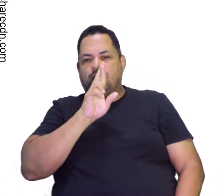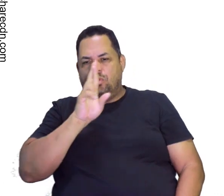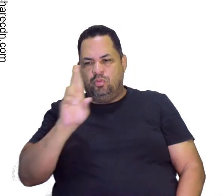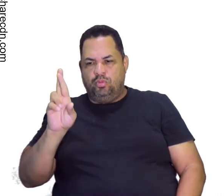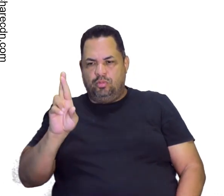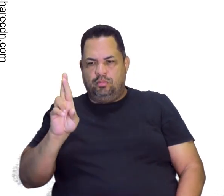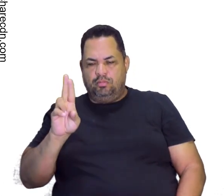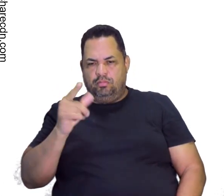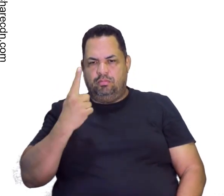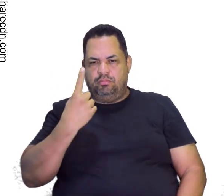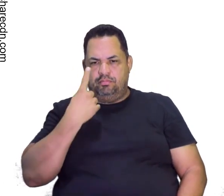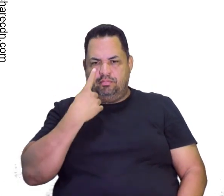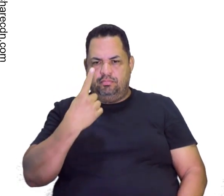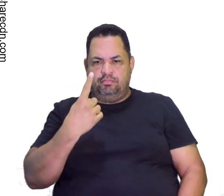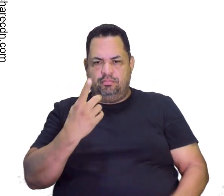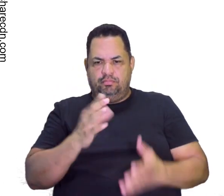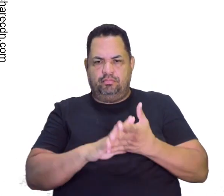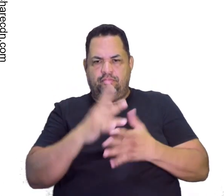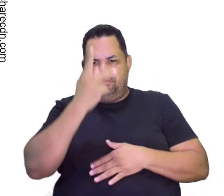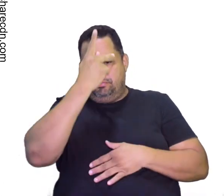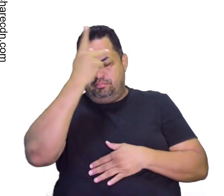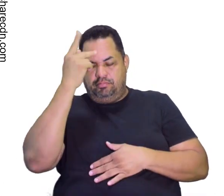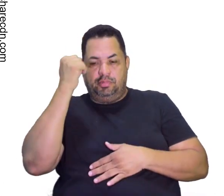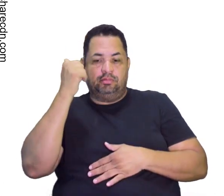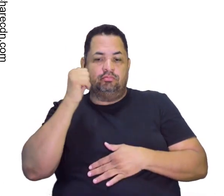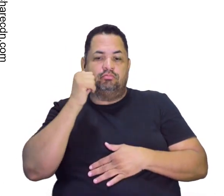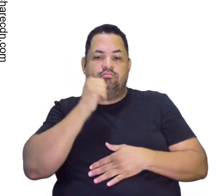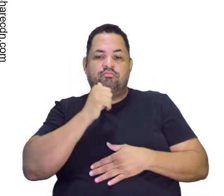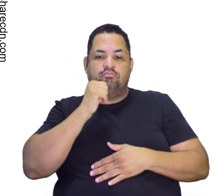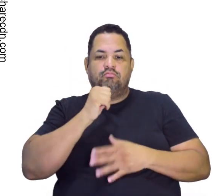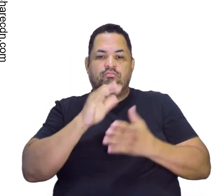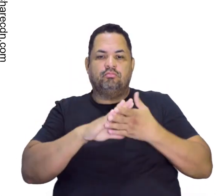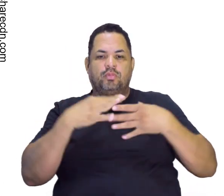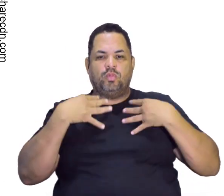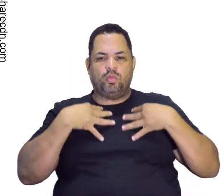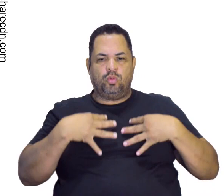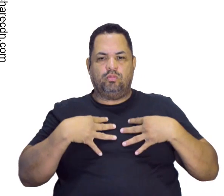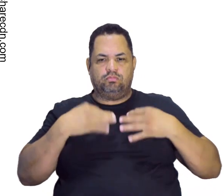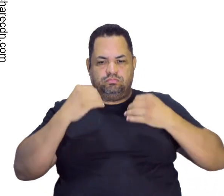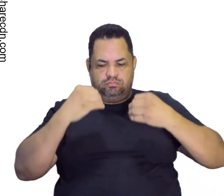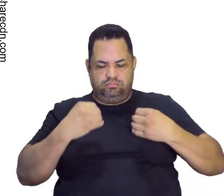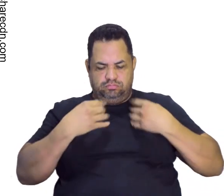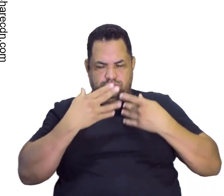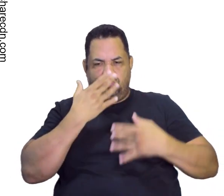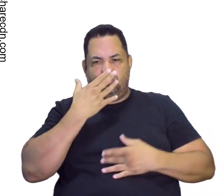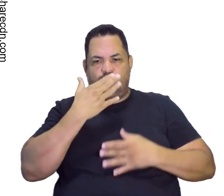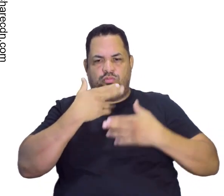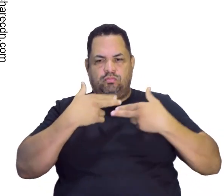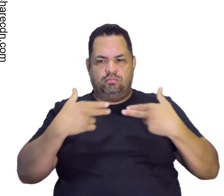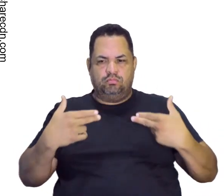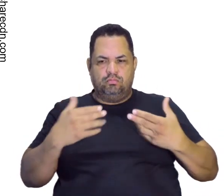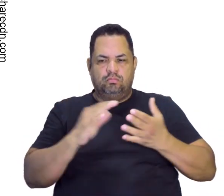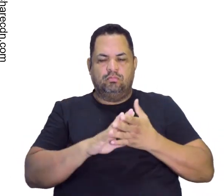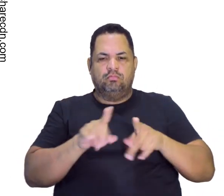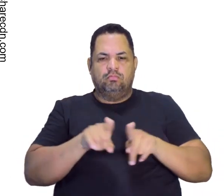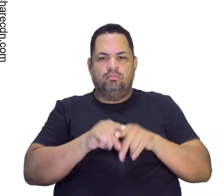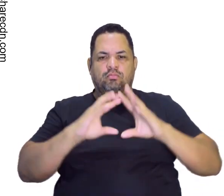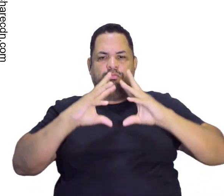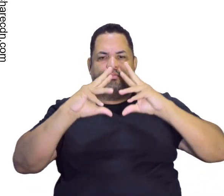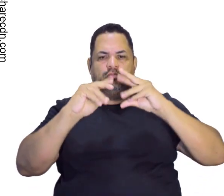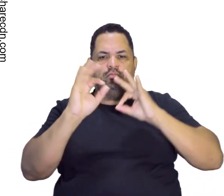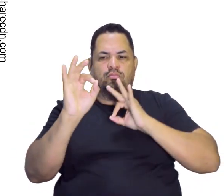consegue identificar que que é uma pessoa que é uma mulher e a roupa também né as cores aí são